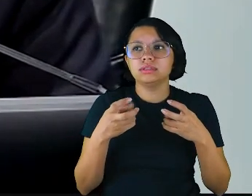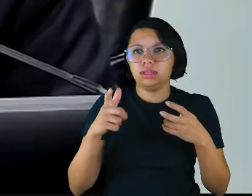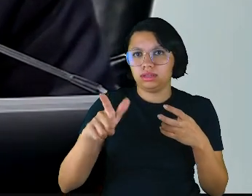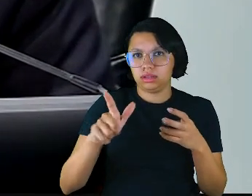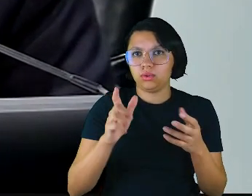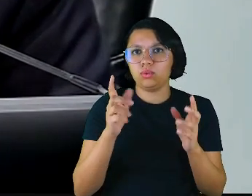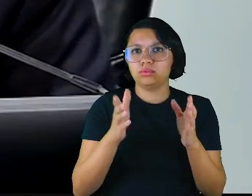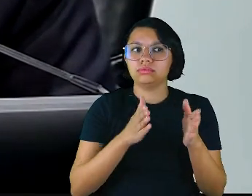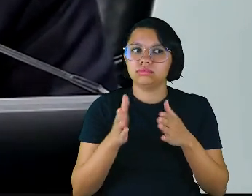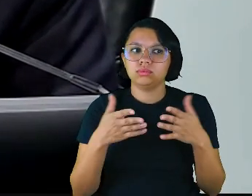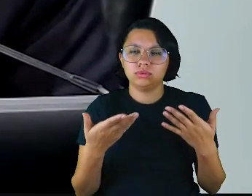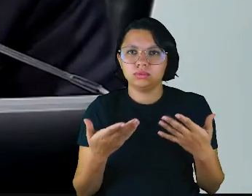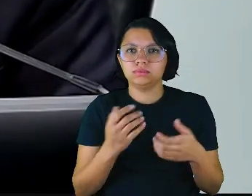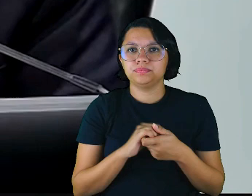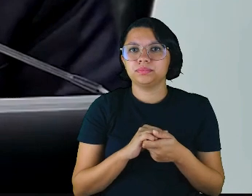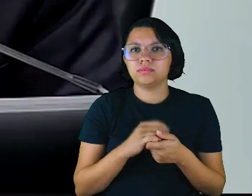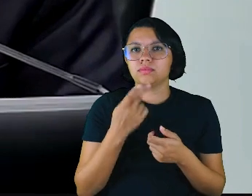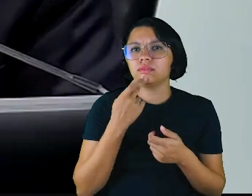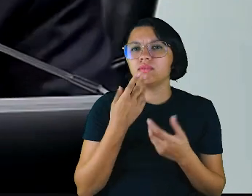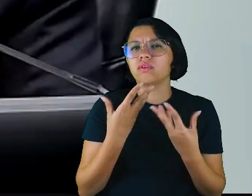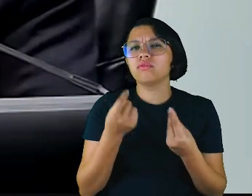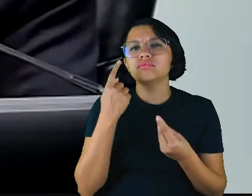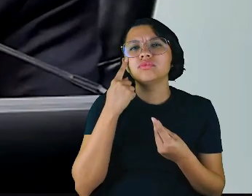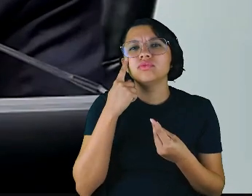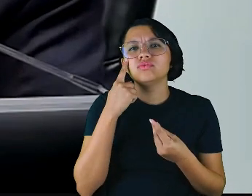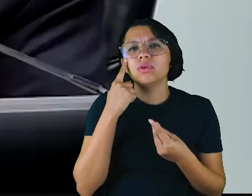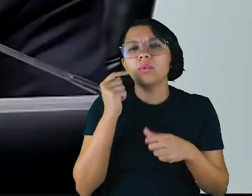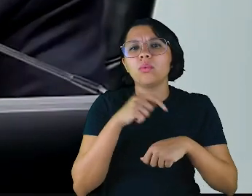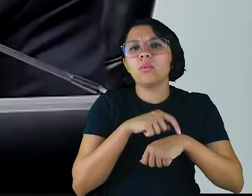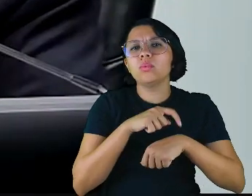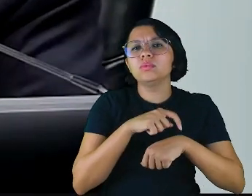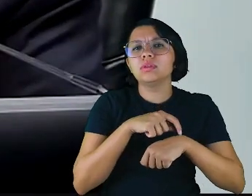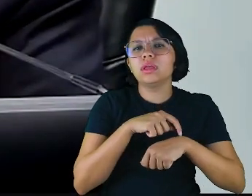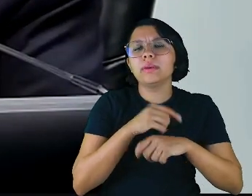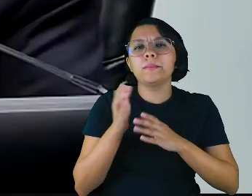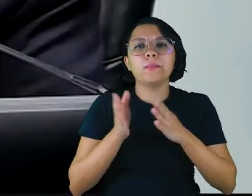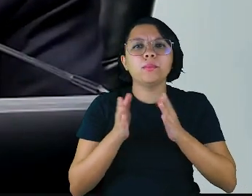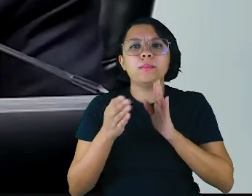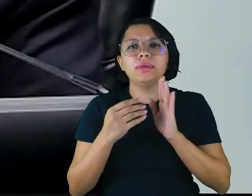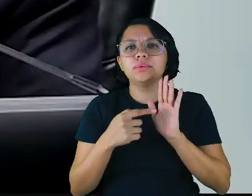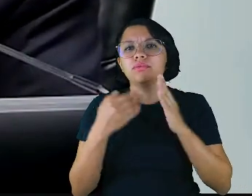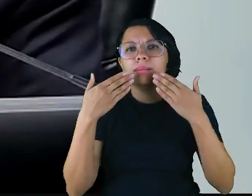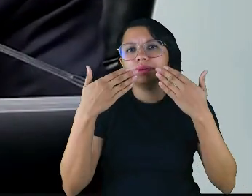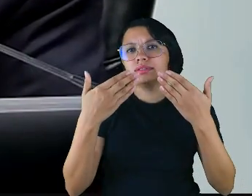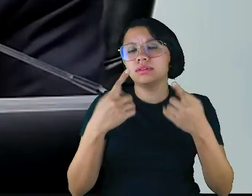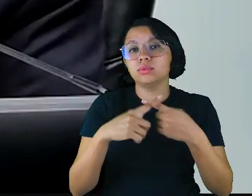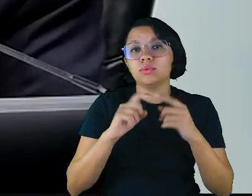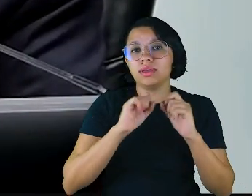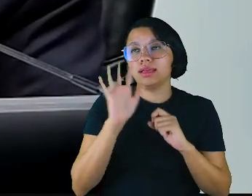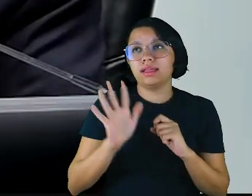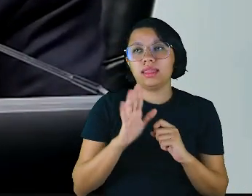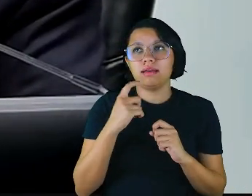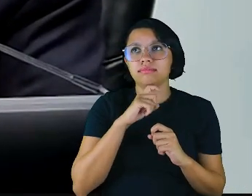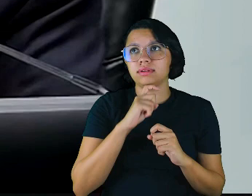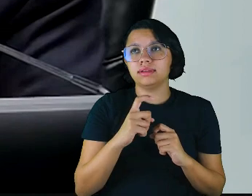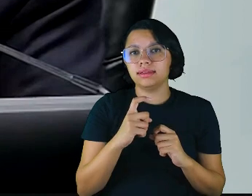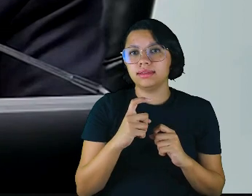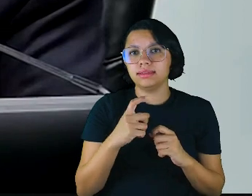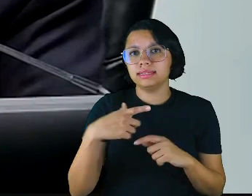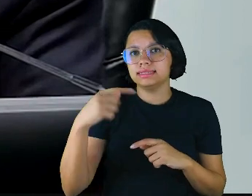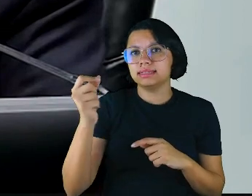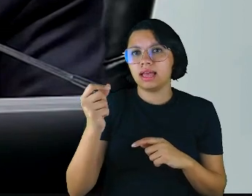outras situações, né? Então, aí ela fala, vamos ver o tempo, o momento em que isso foi apresentado, porque é claro que